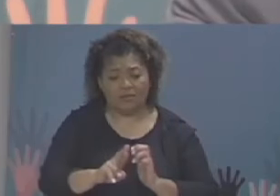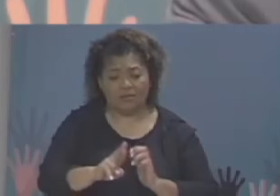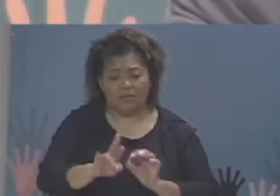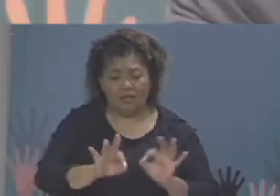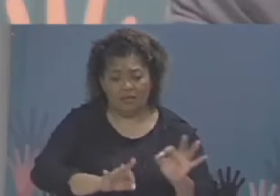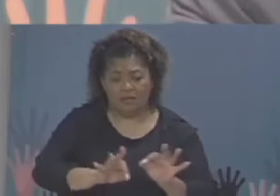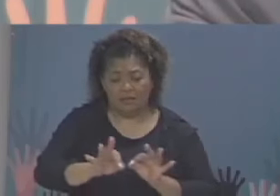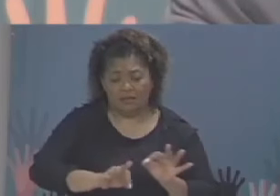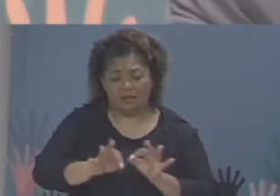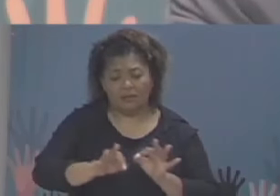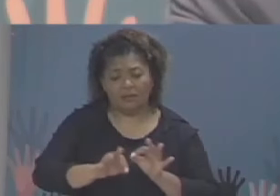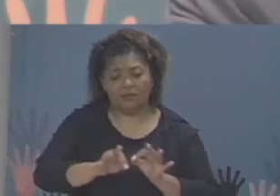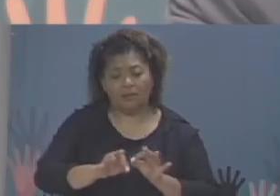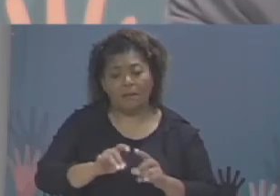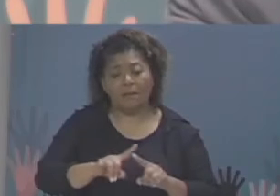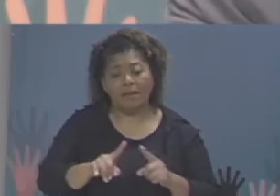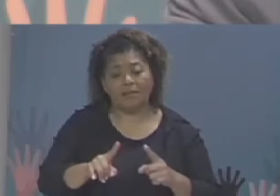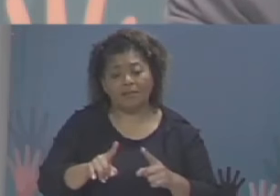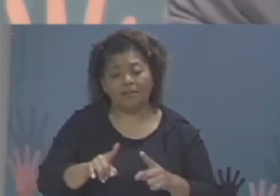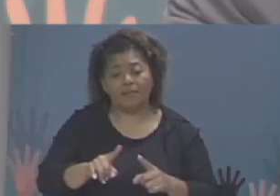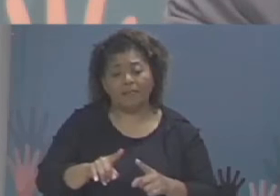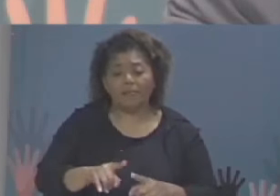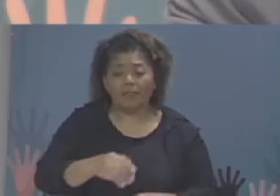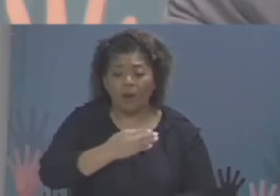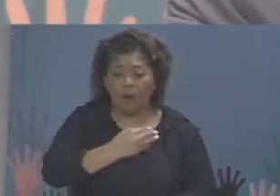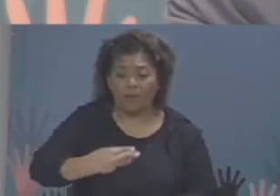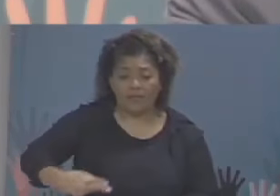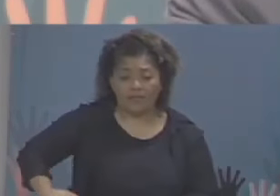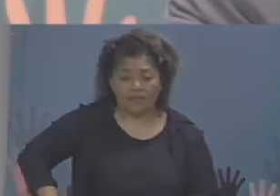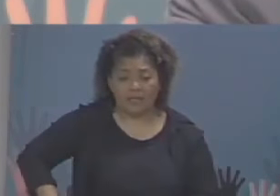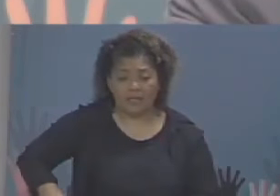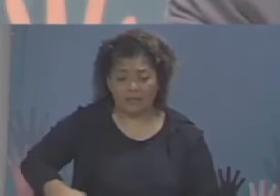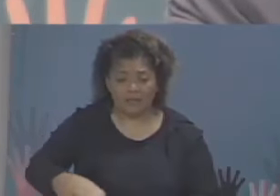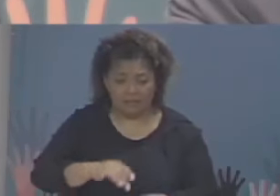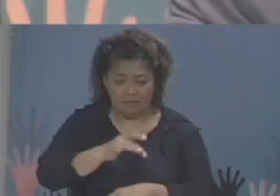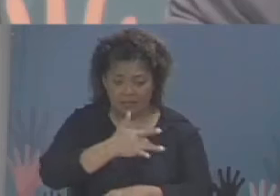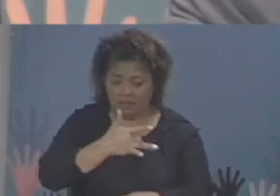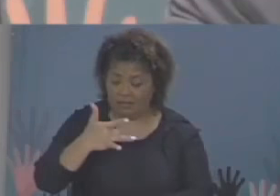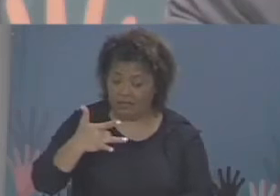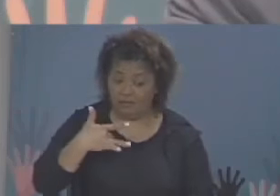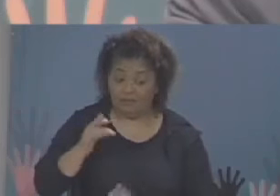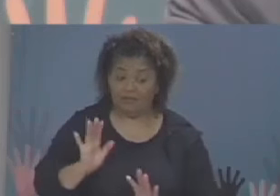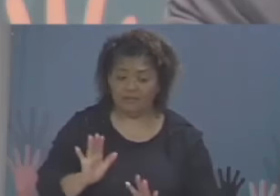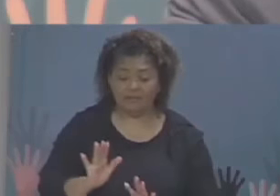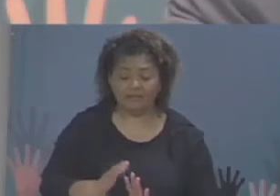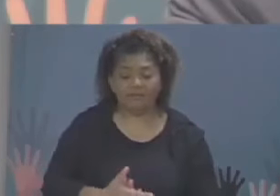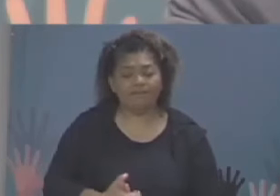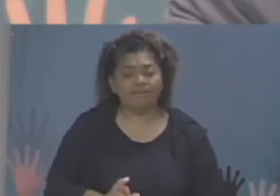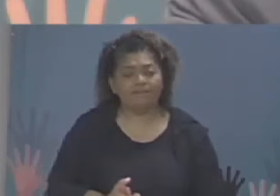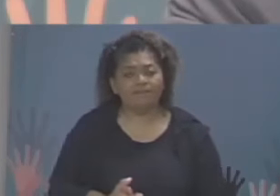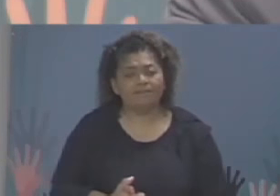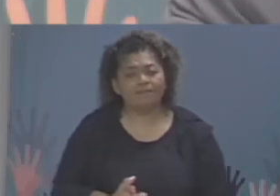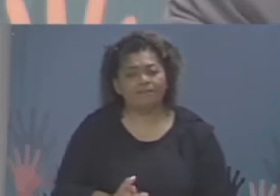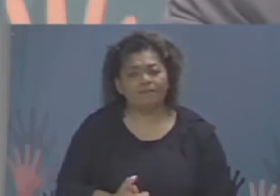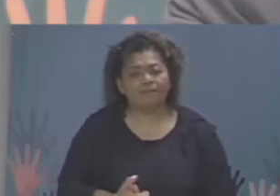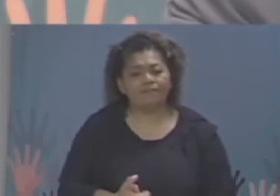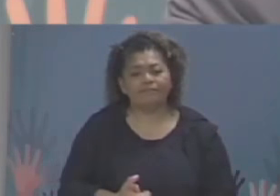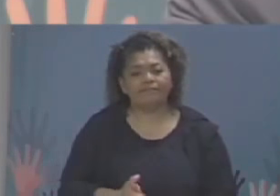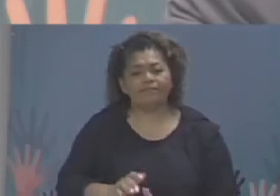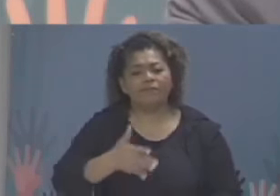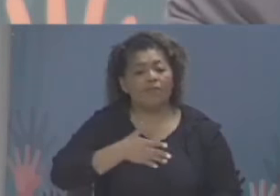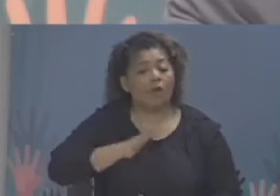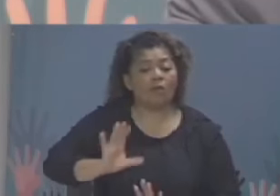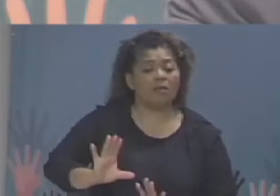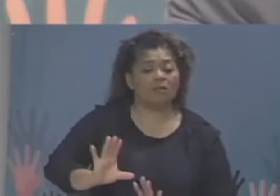Orçamento. Só que o Ministério da Saúde, tendo uma pessoa que estava na Secretaria Nacional, né, de Atenção, vetou